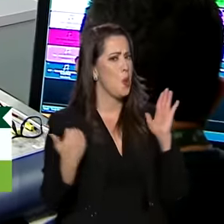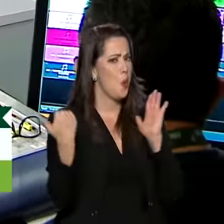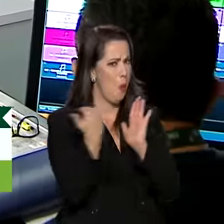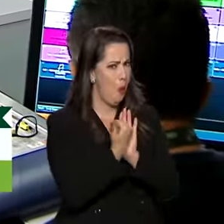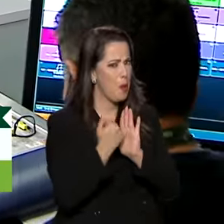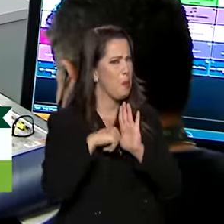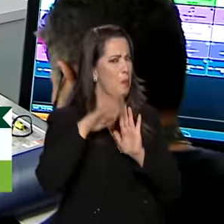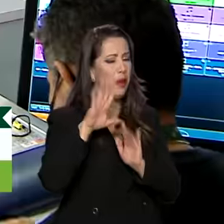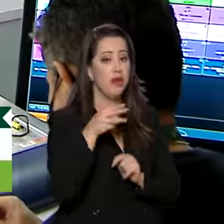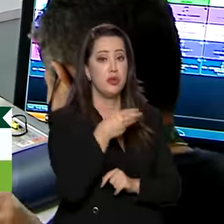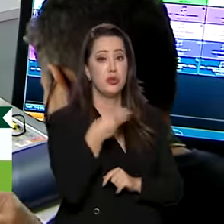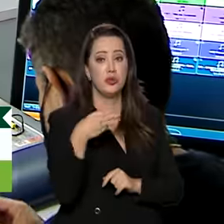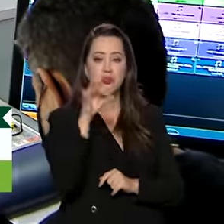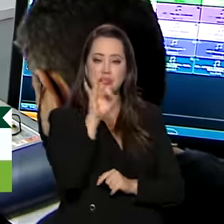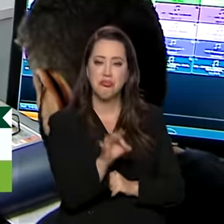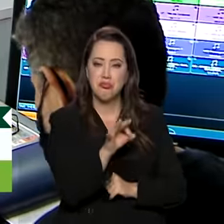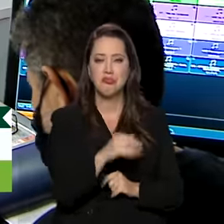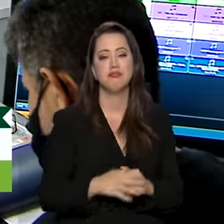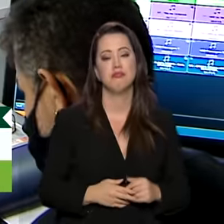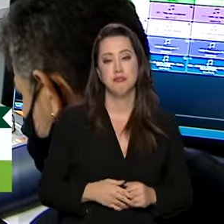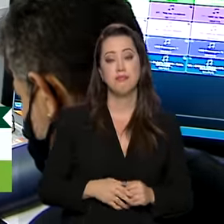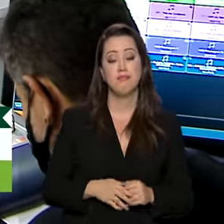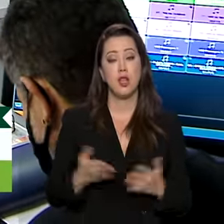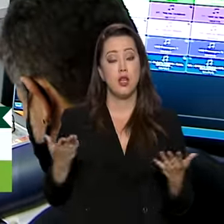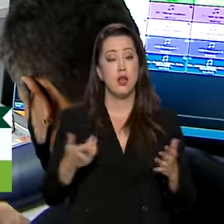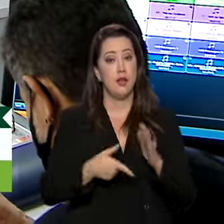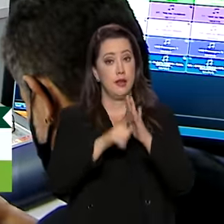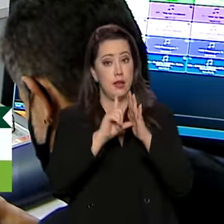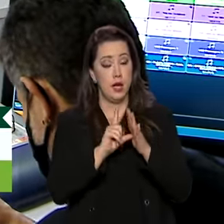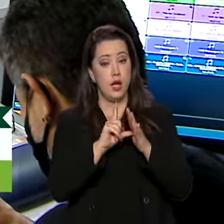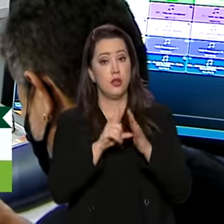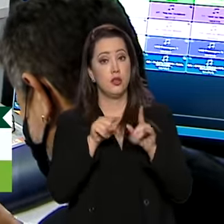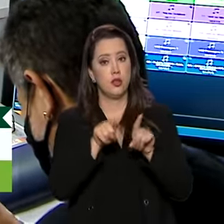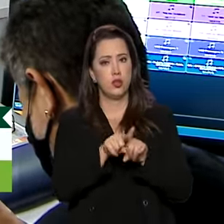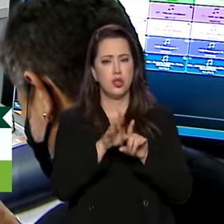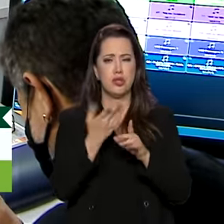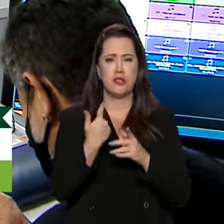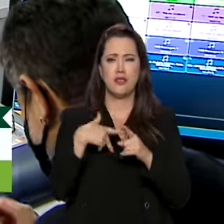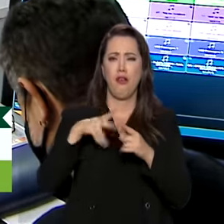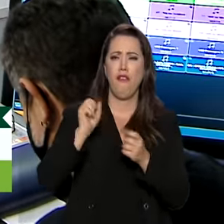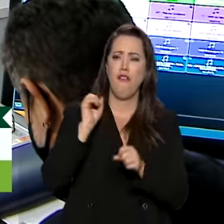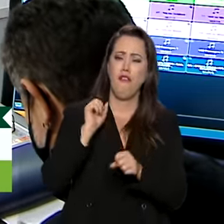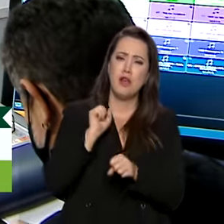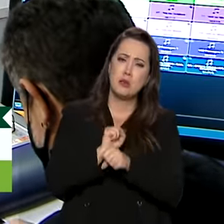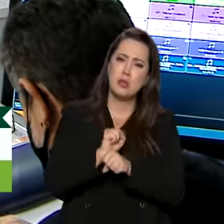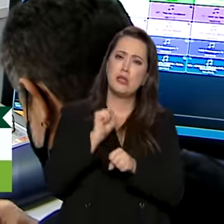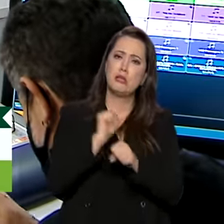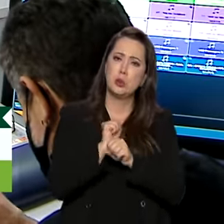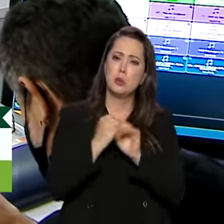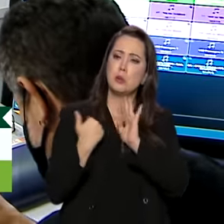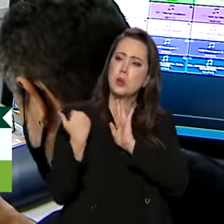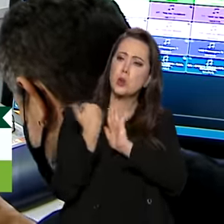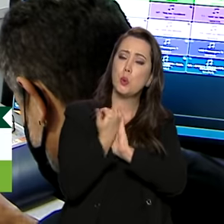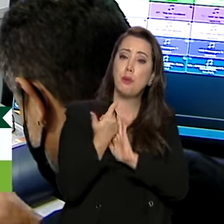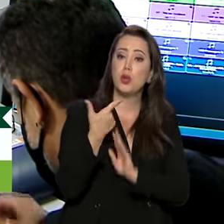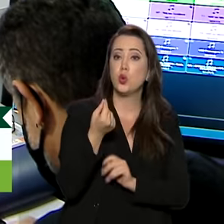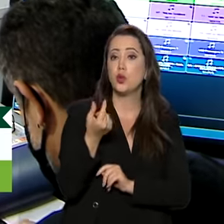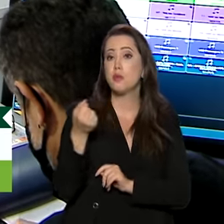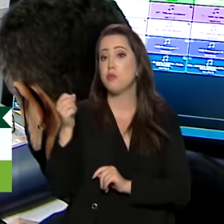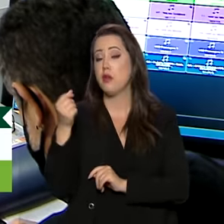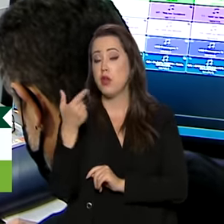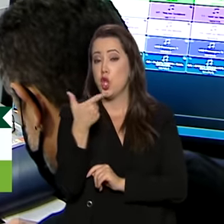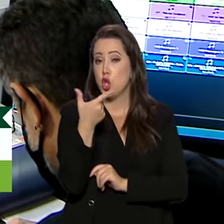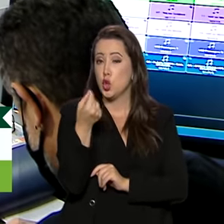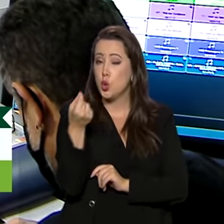aumento de mais de trinta e três por cento o piso da categoria não era atualizada desde 2008 o o